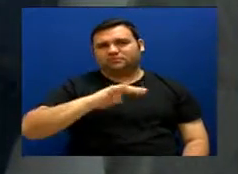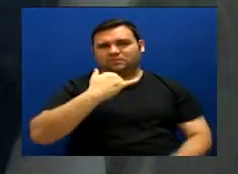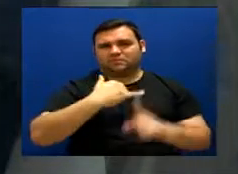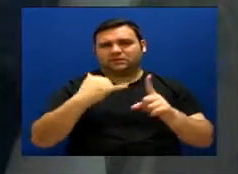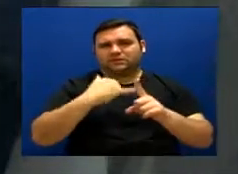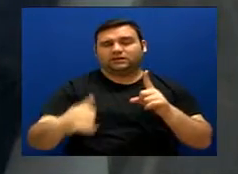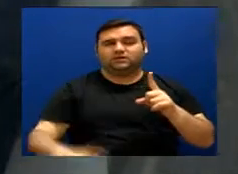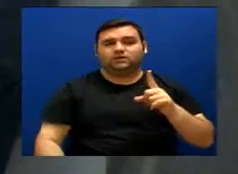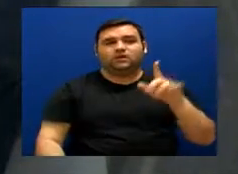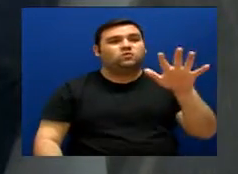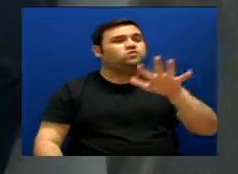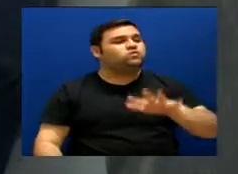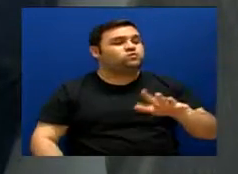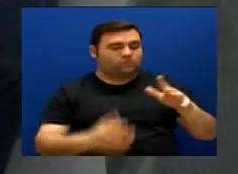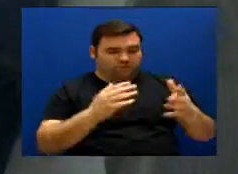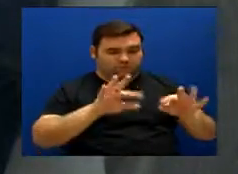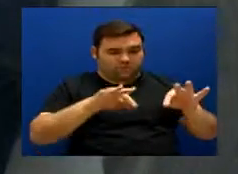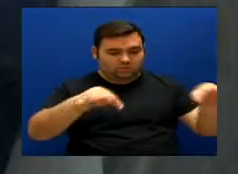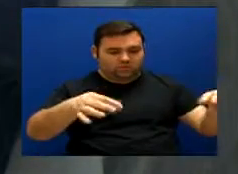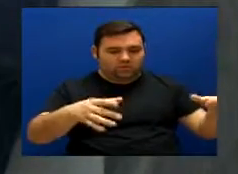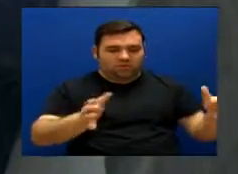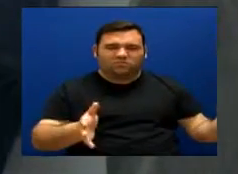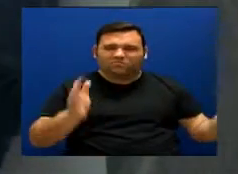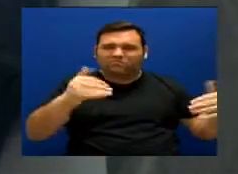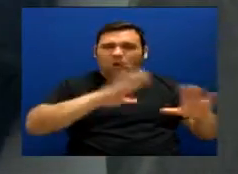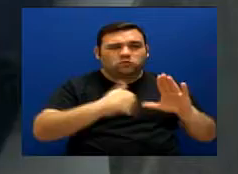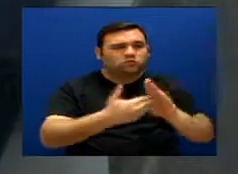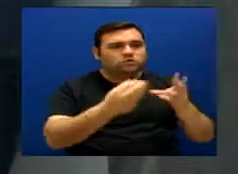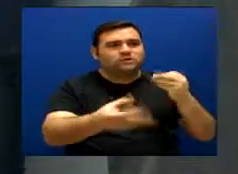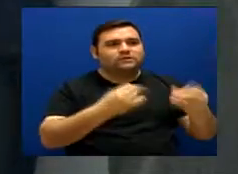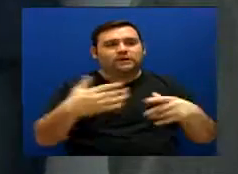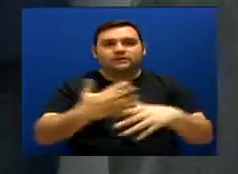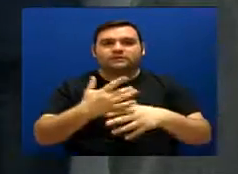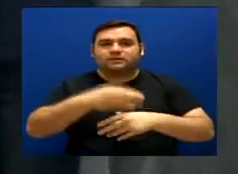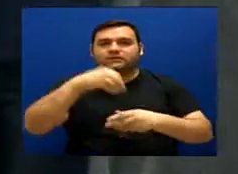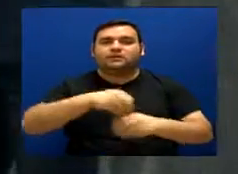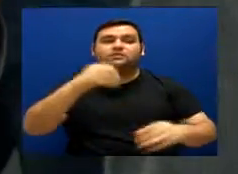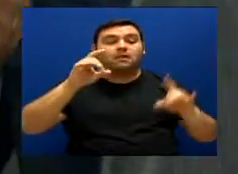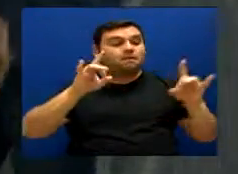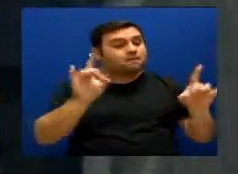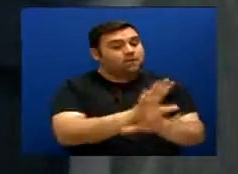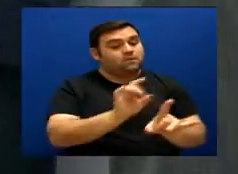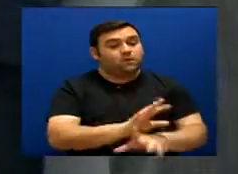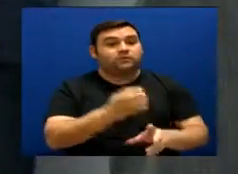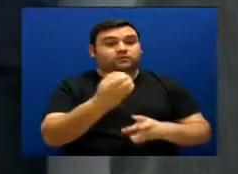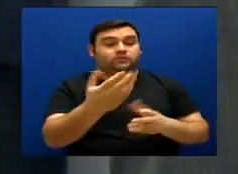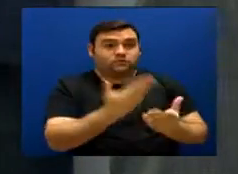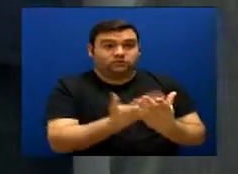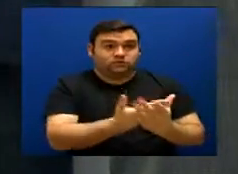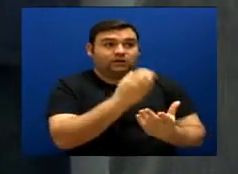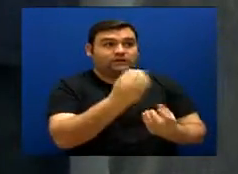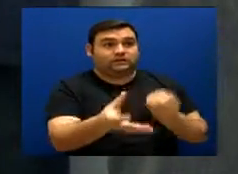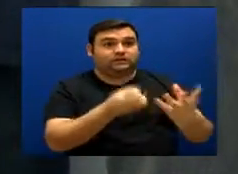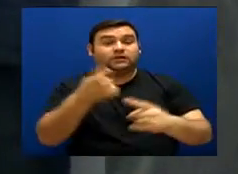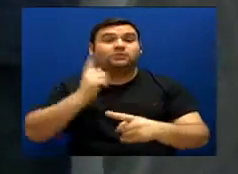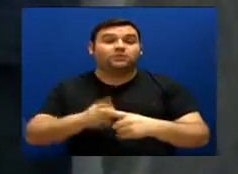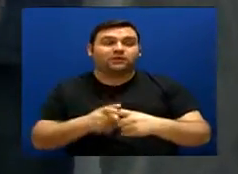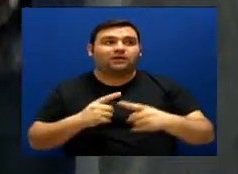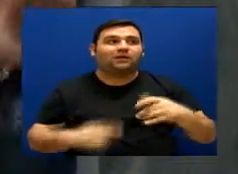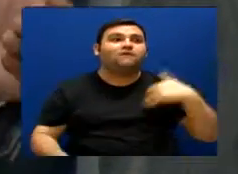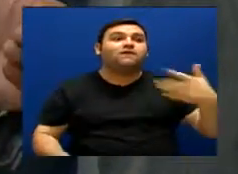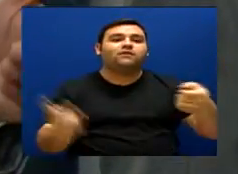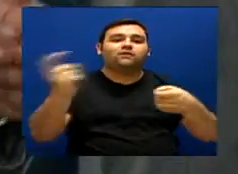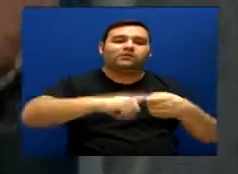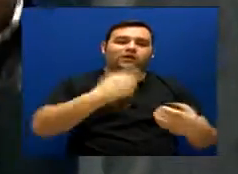Metade, todo o kit já estará na nossa cidade, prontos para serem entregues às escolas, para que quando o